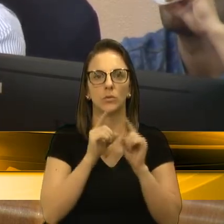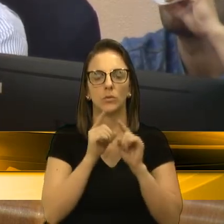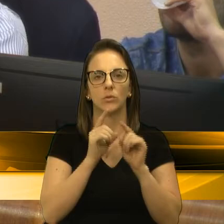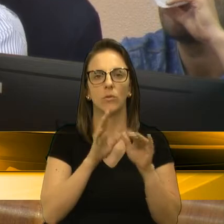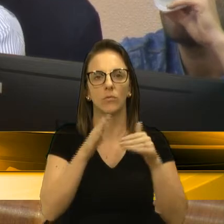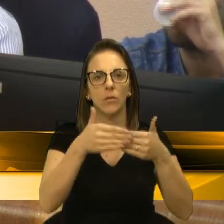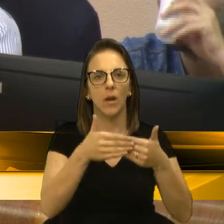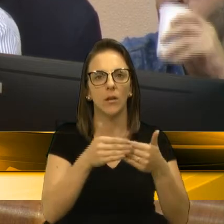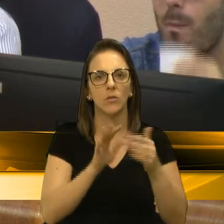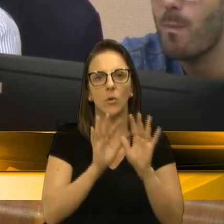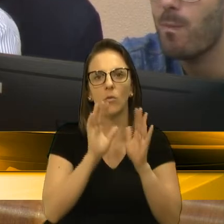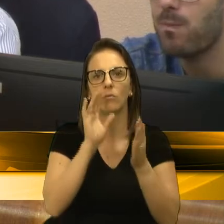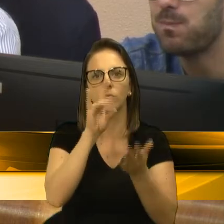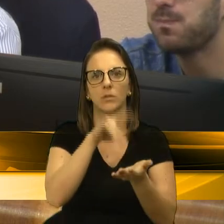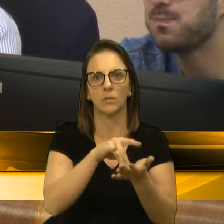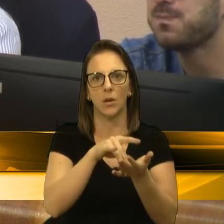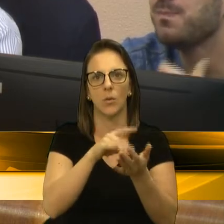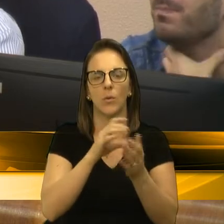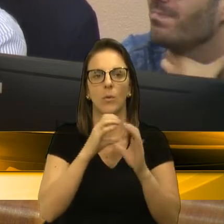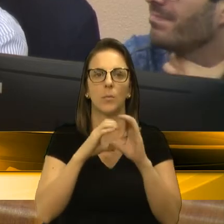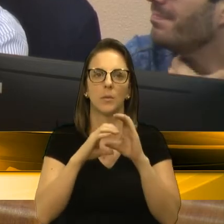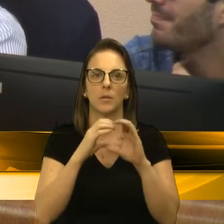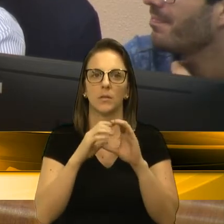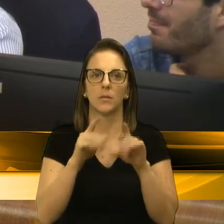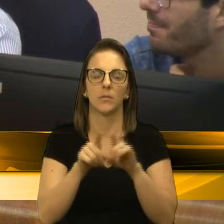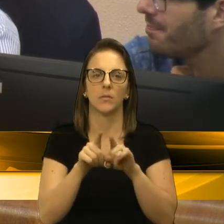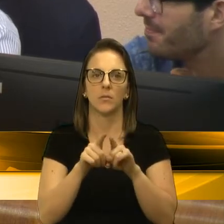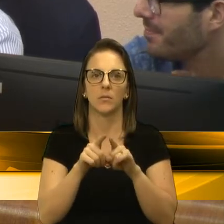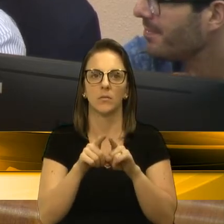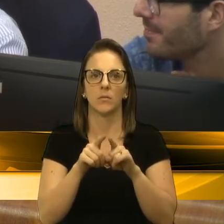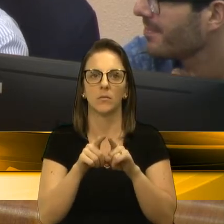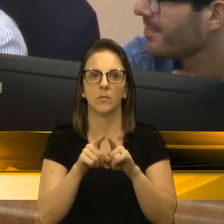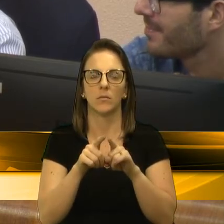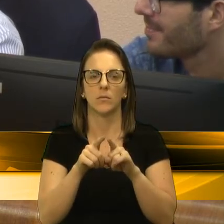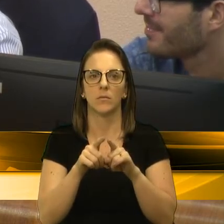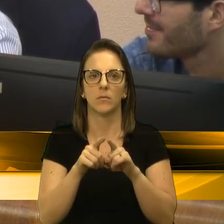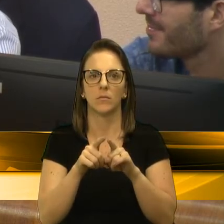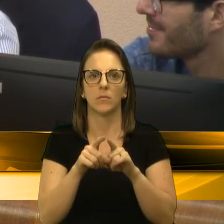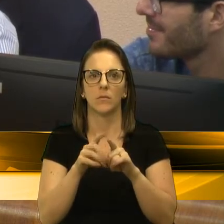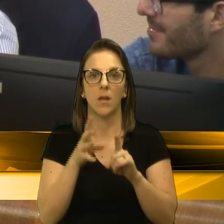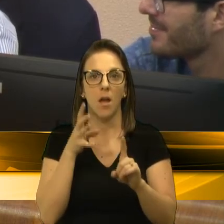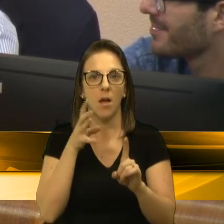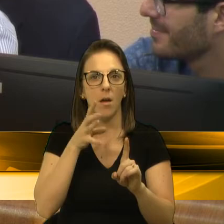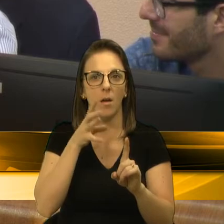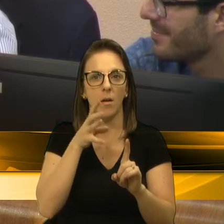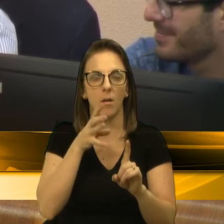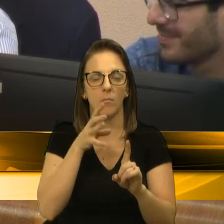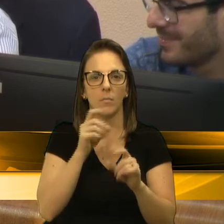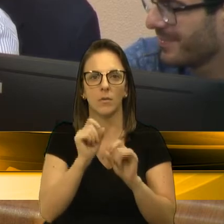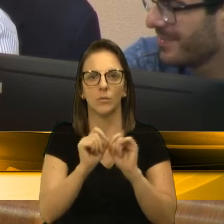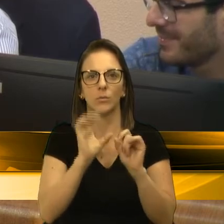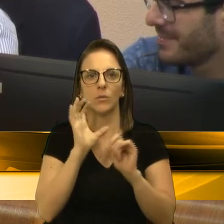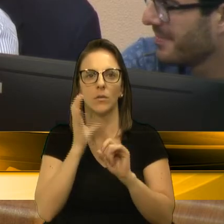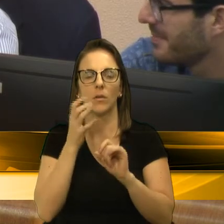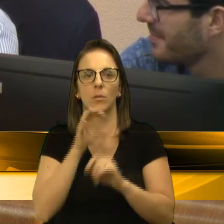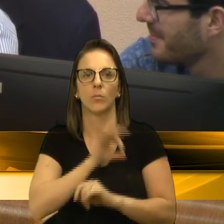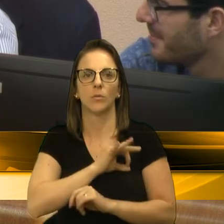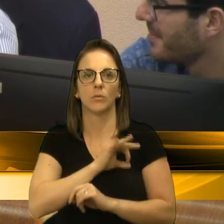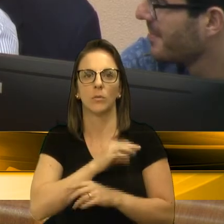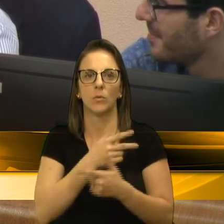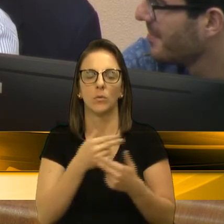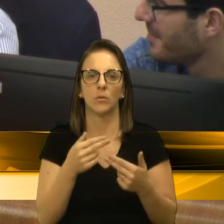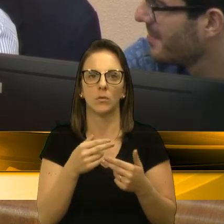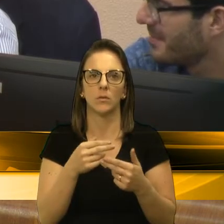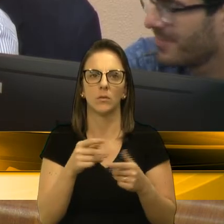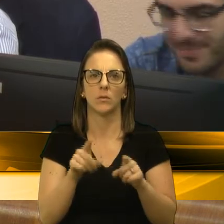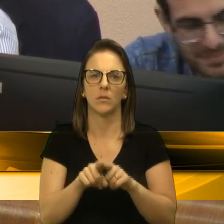comunicação, ameaça com ocorrências policiais e processos judiciais qualquer voz dissonante de sua, e sob o cobertor de uma